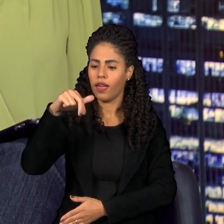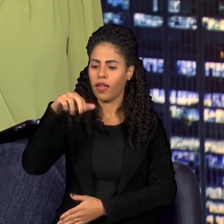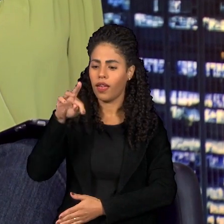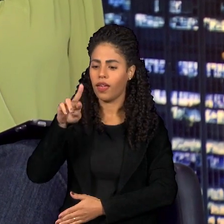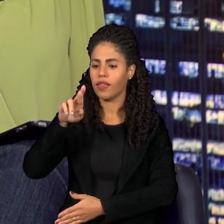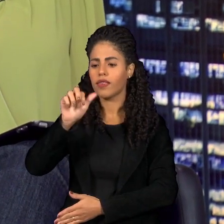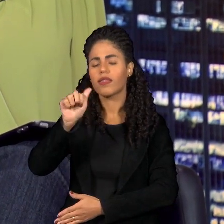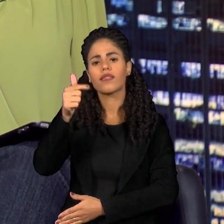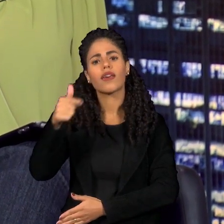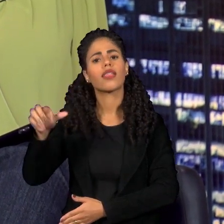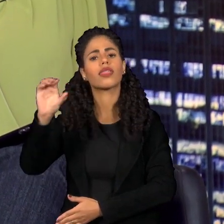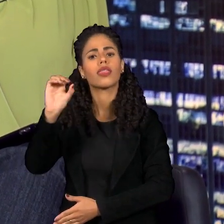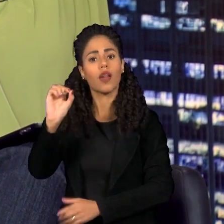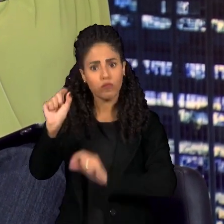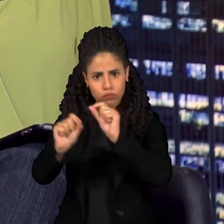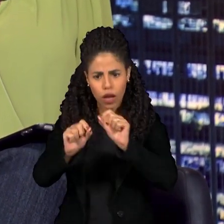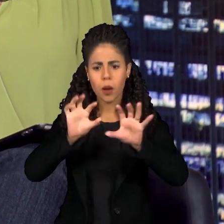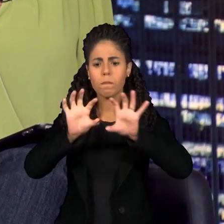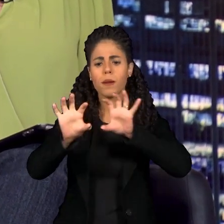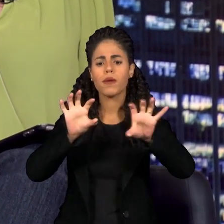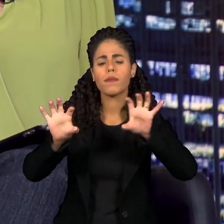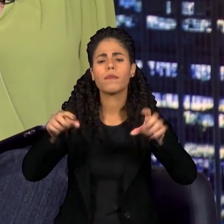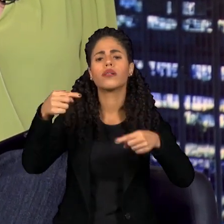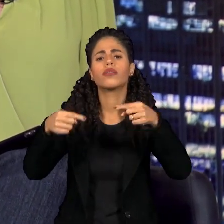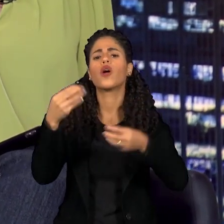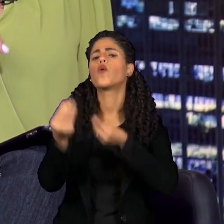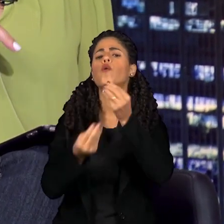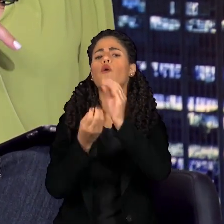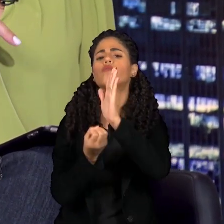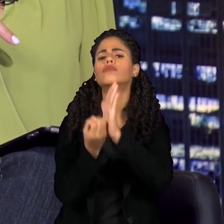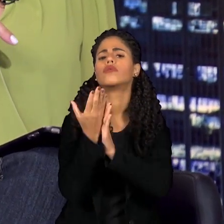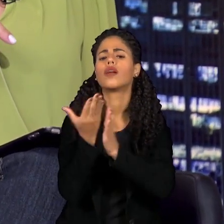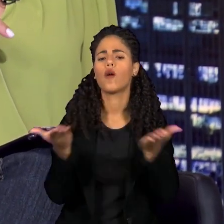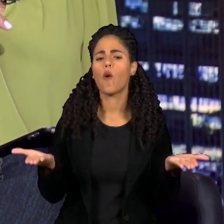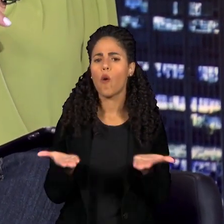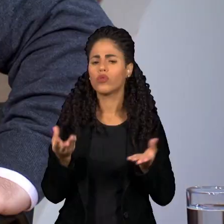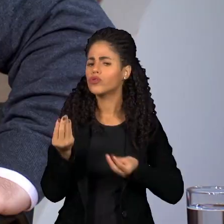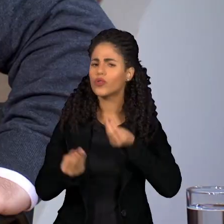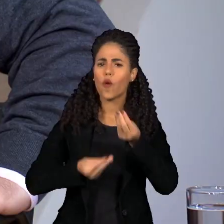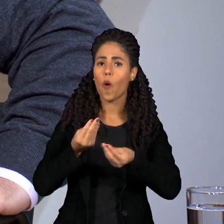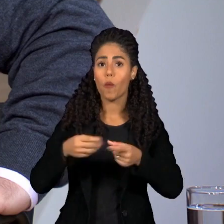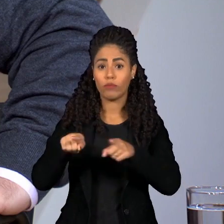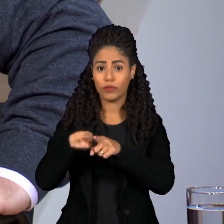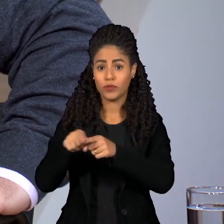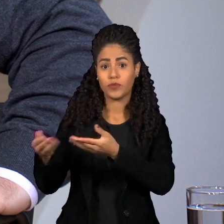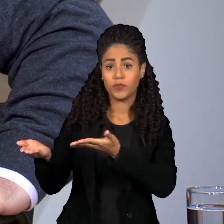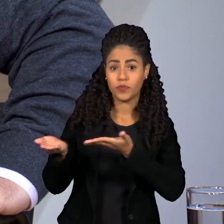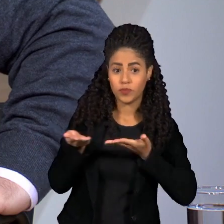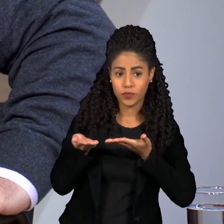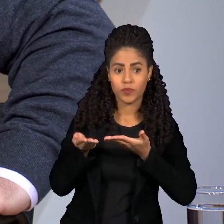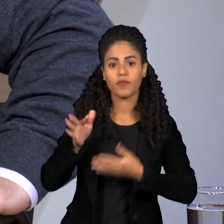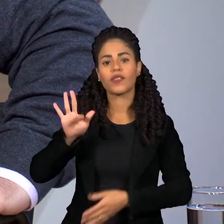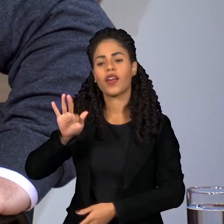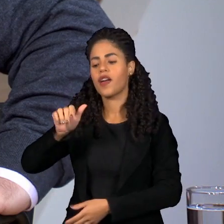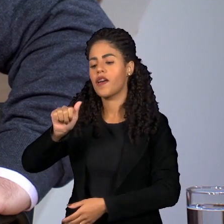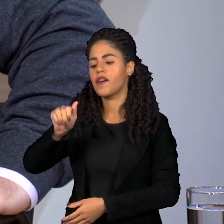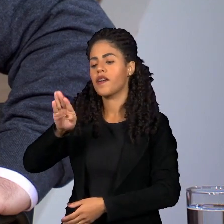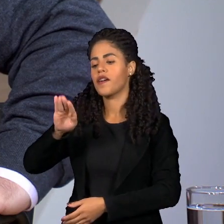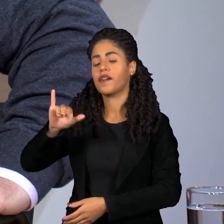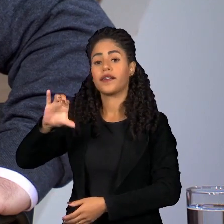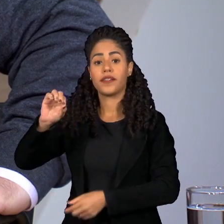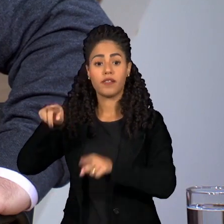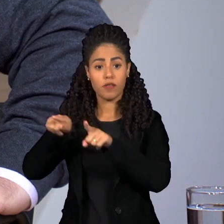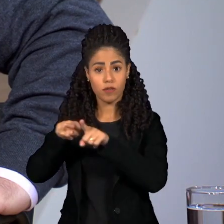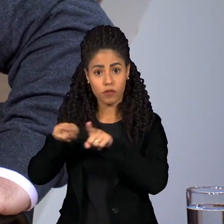forte influência na política nacional. Como ele surgiu? Como atua hoje? Recebemos Fábio Saboia, consultor em relações institucionais